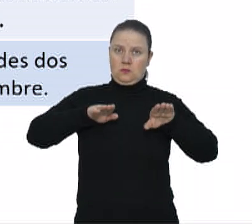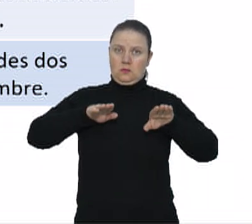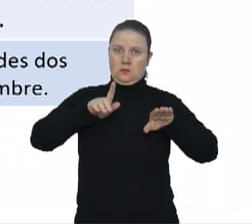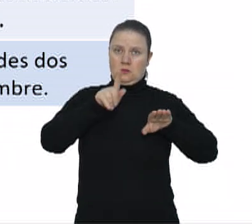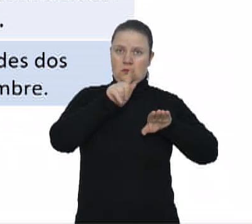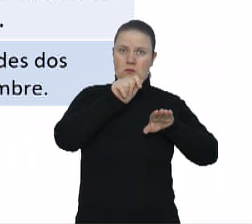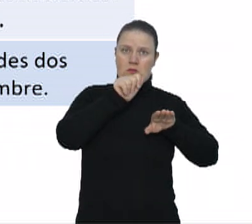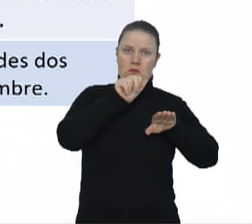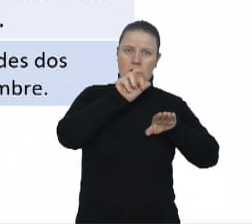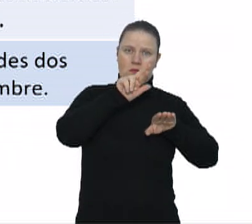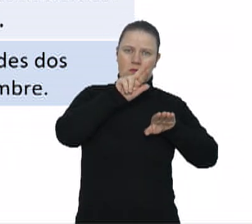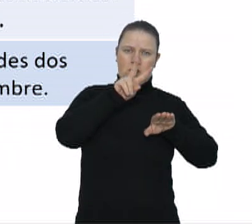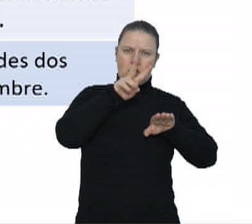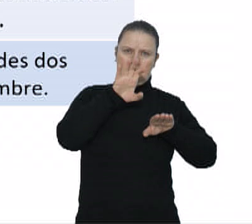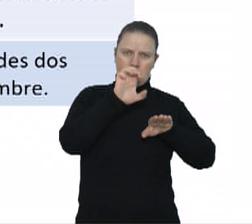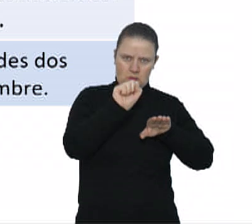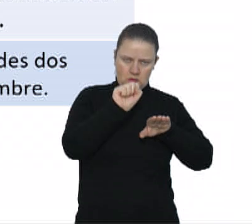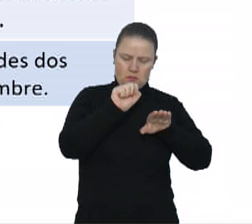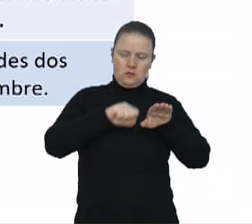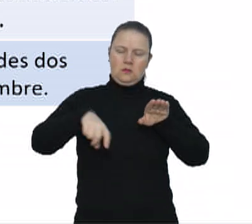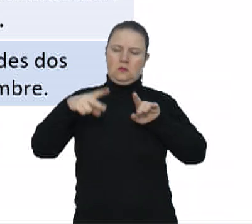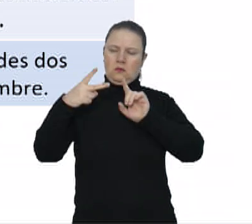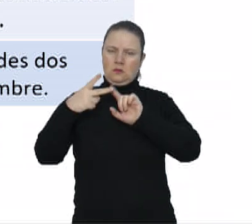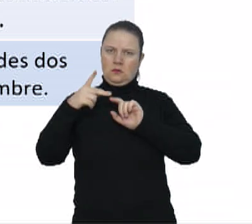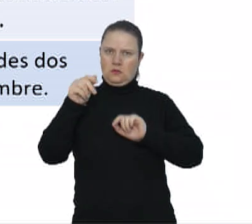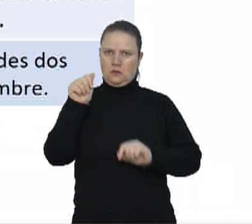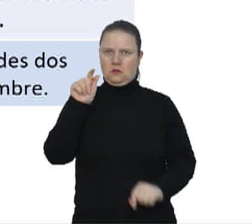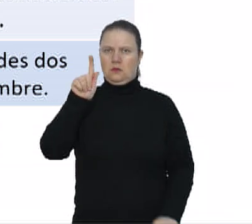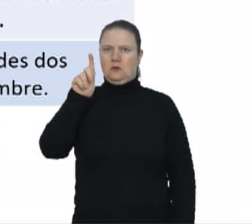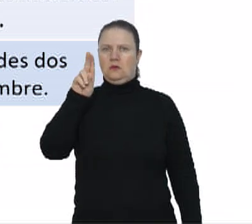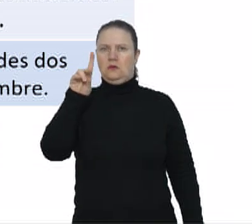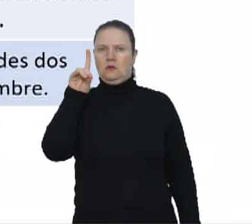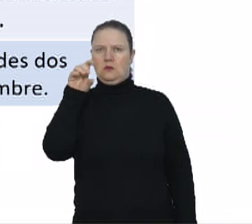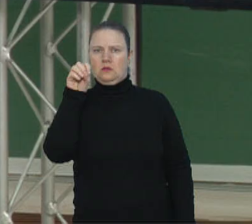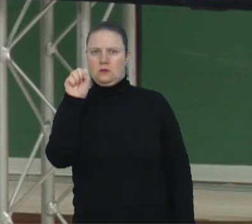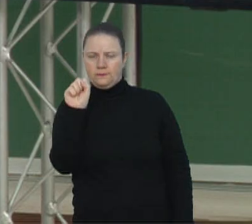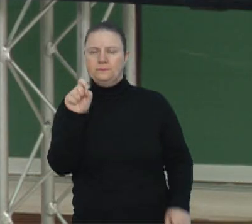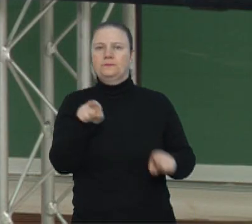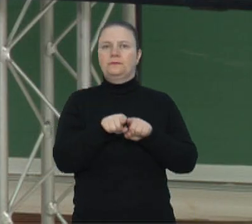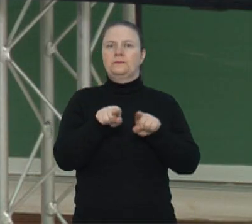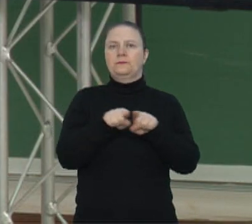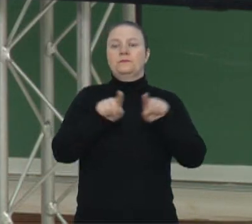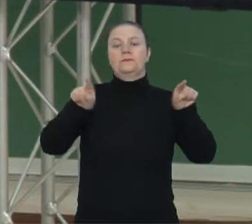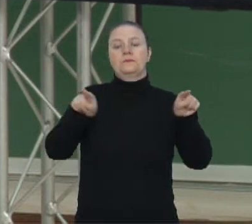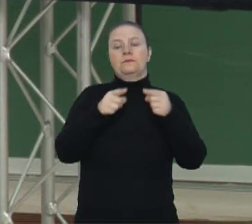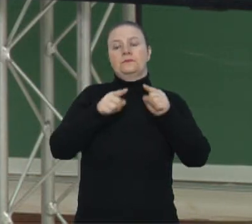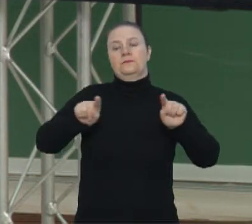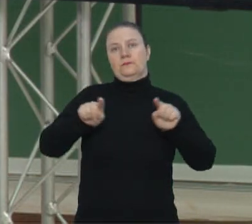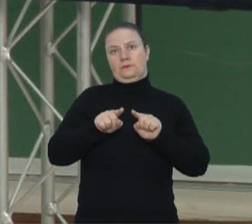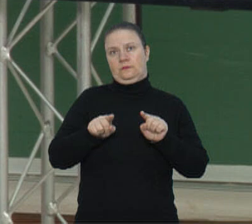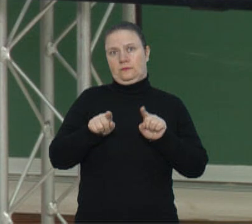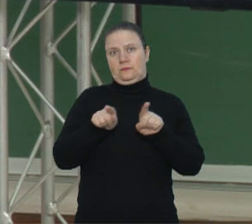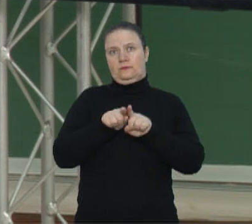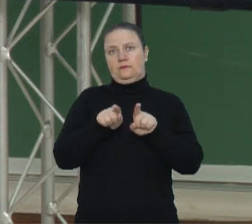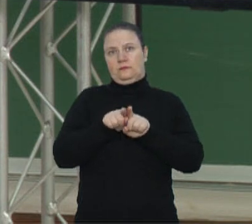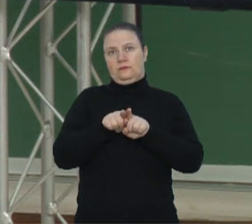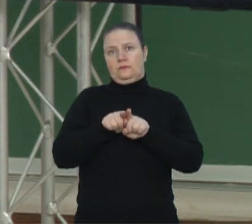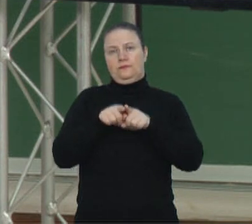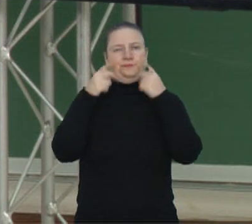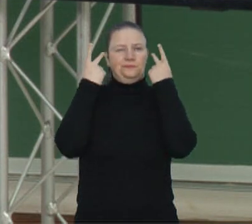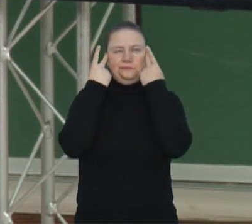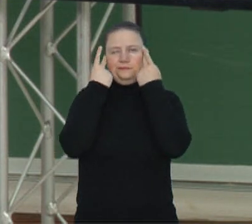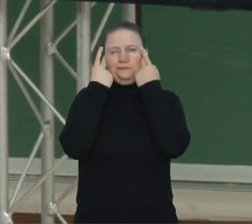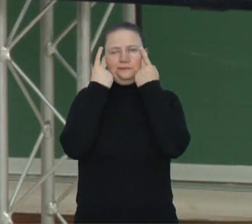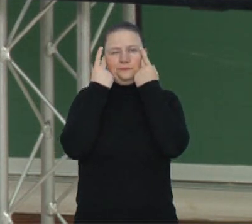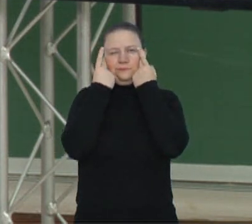graves e agudos. Então, uma melodia seria, numa dimensão horizontal, como um